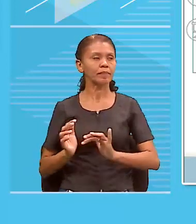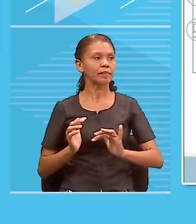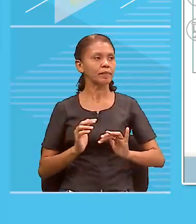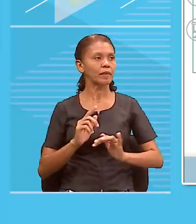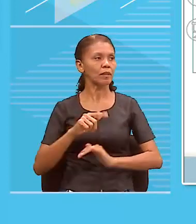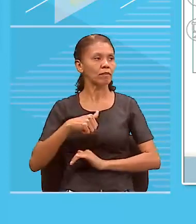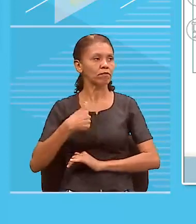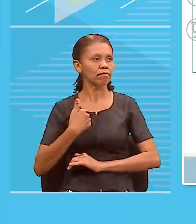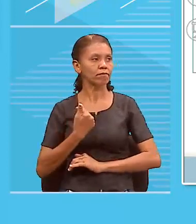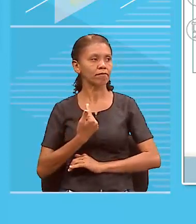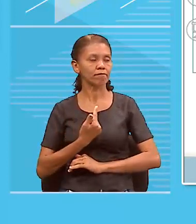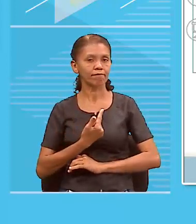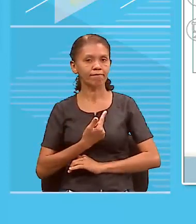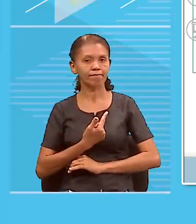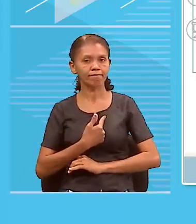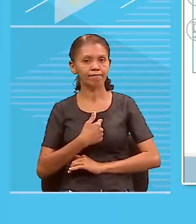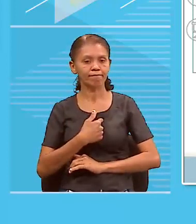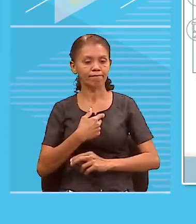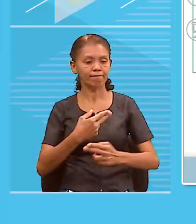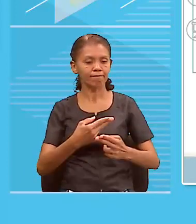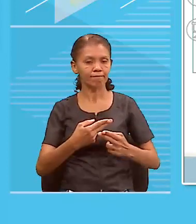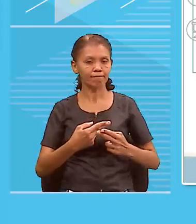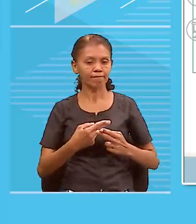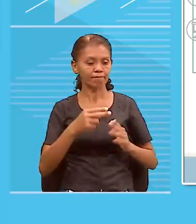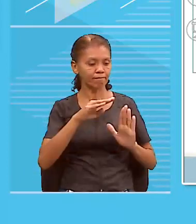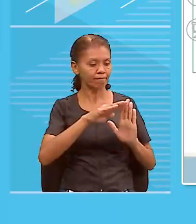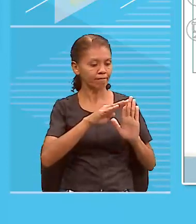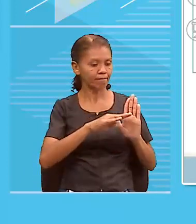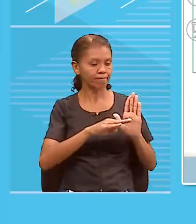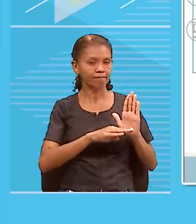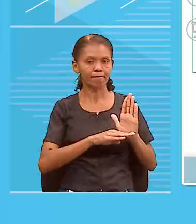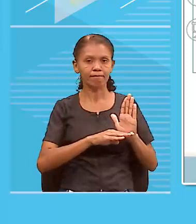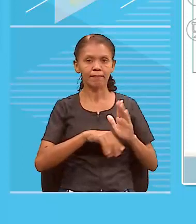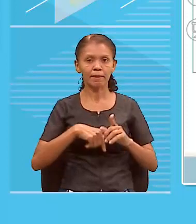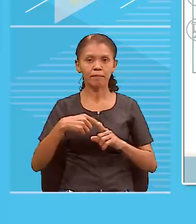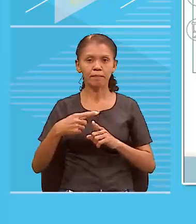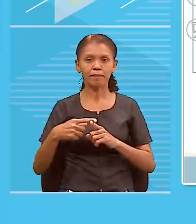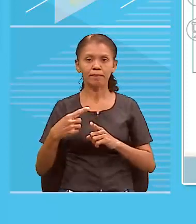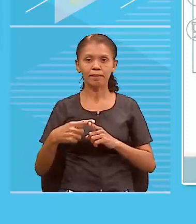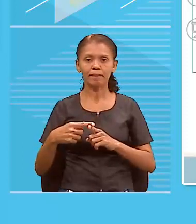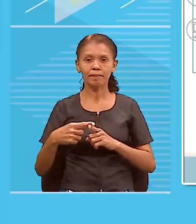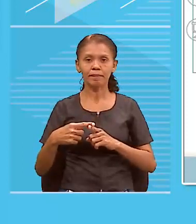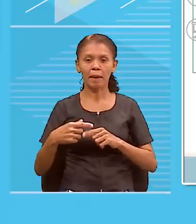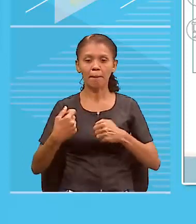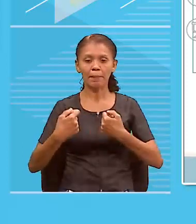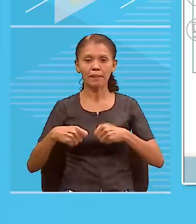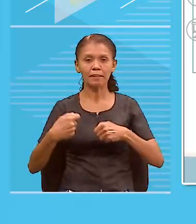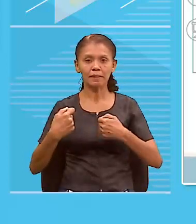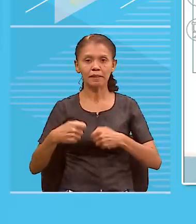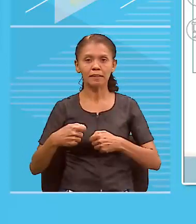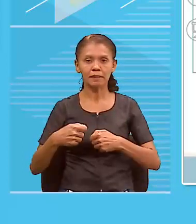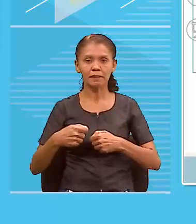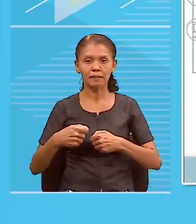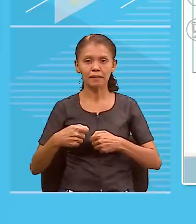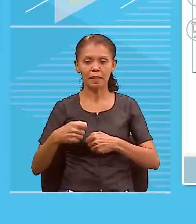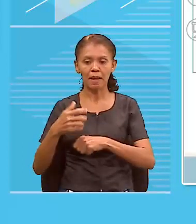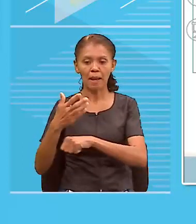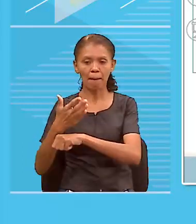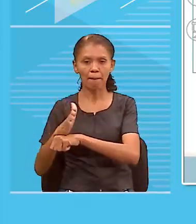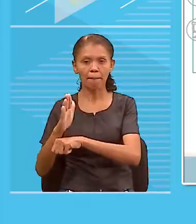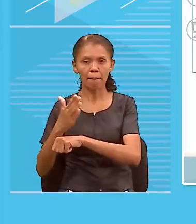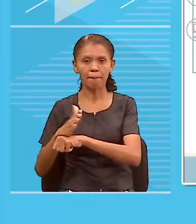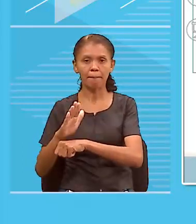é porque nós temos o critério não é de treiná-los porque quando você abre a